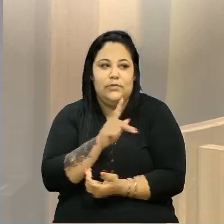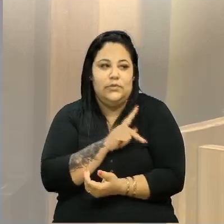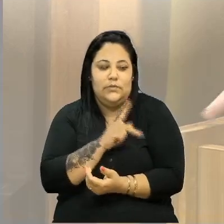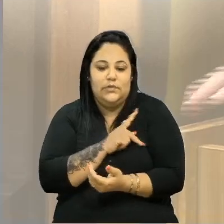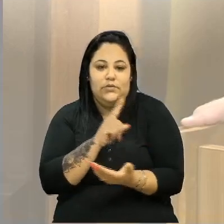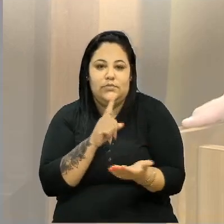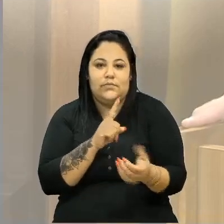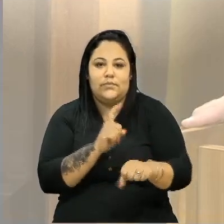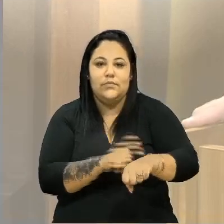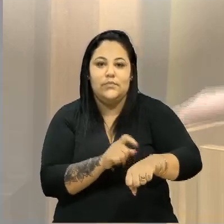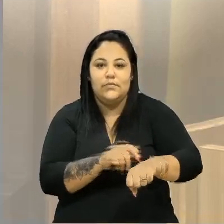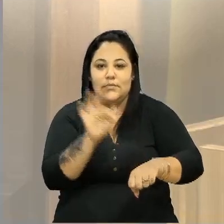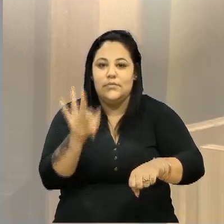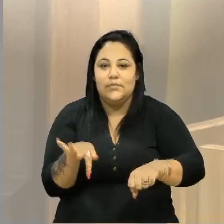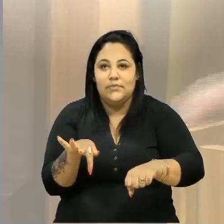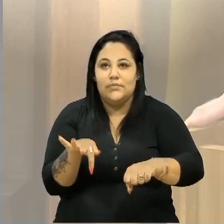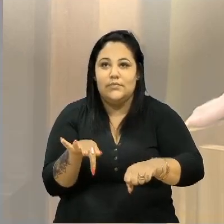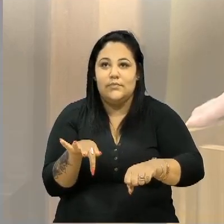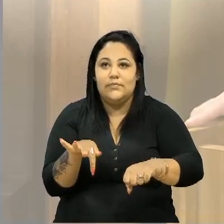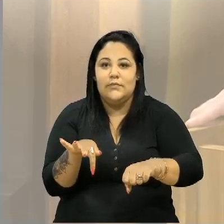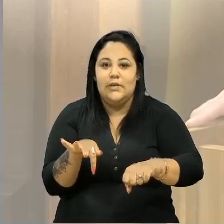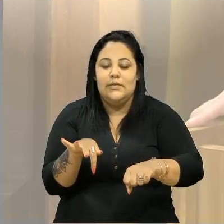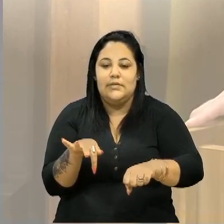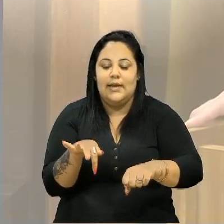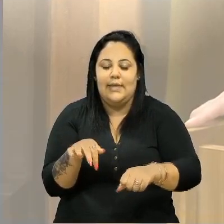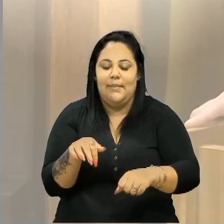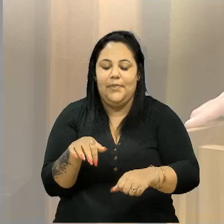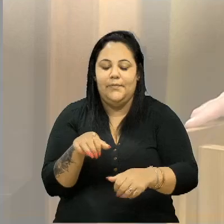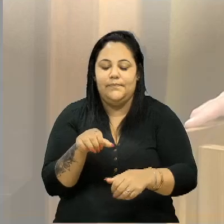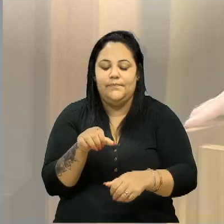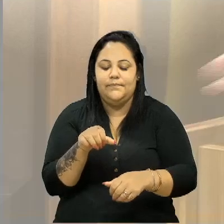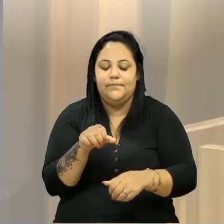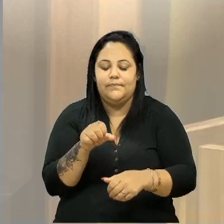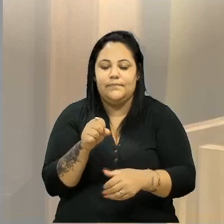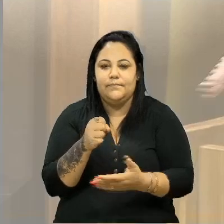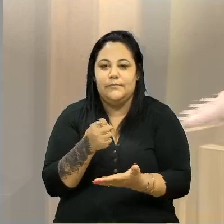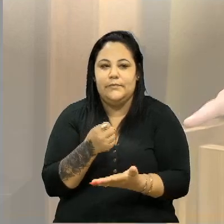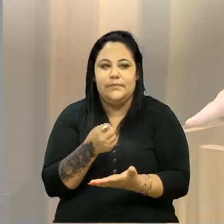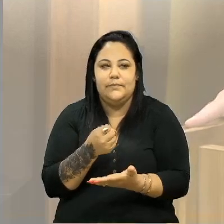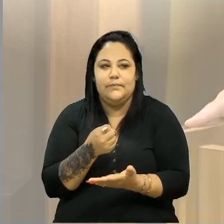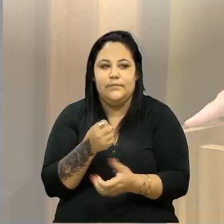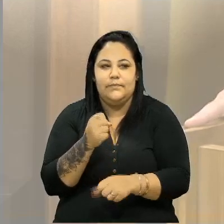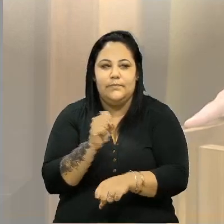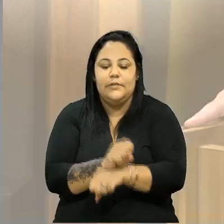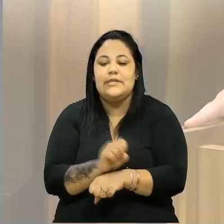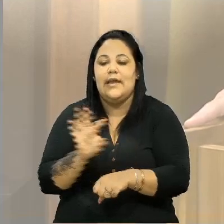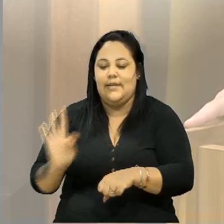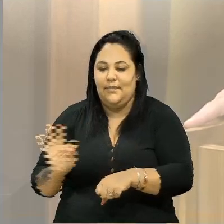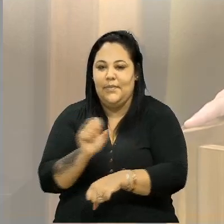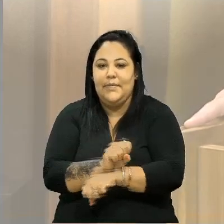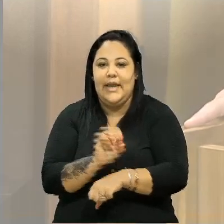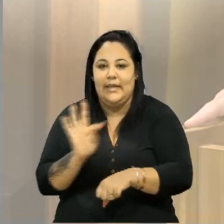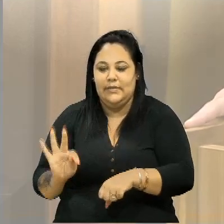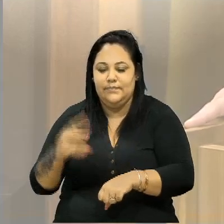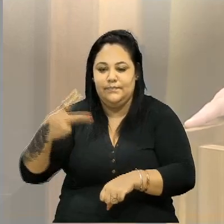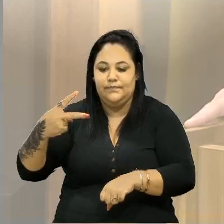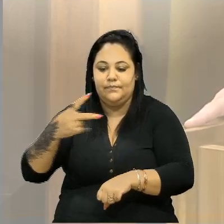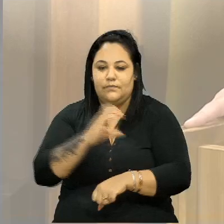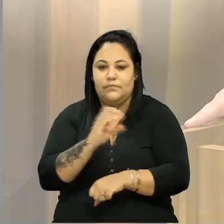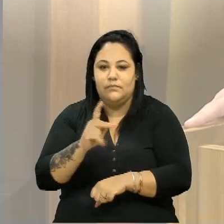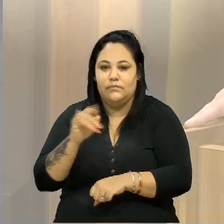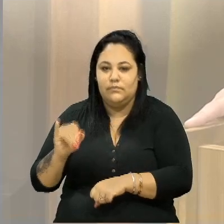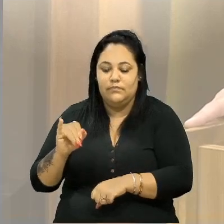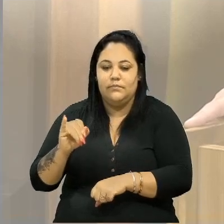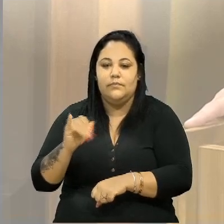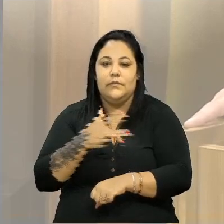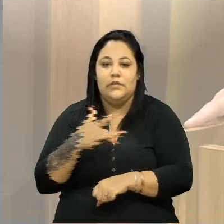Frente Parlamentar de Inovação e Startups desses 4 anos, presidente da CPI de Serviços Funerários, vice-presidente da CPI da Saúde, fui presidente da Frente